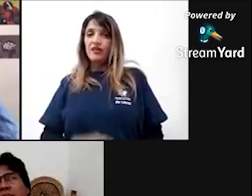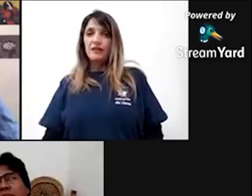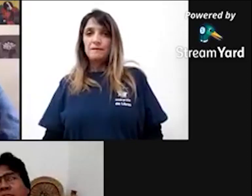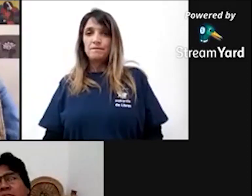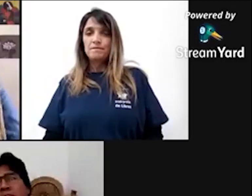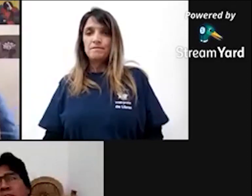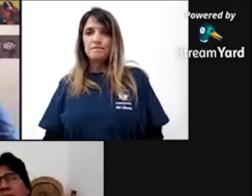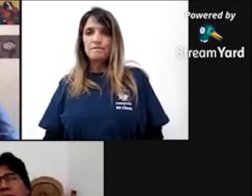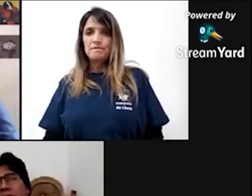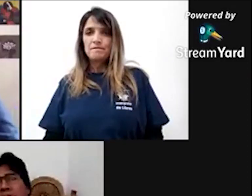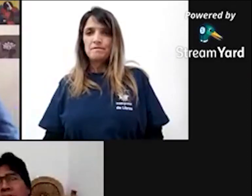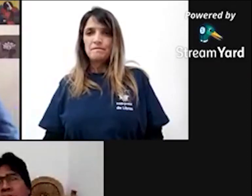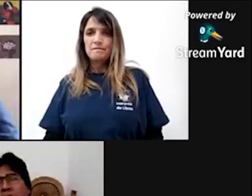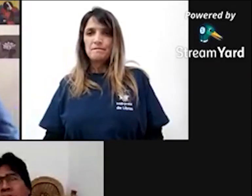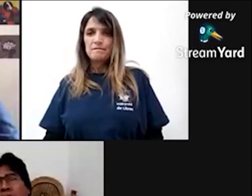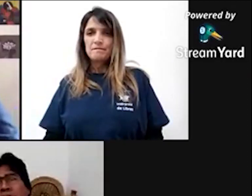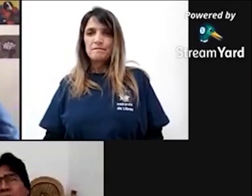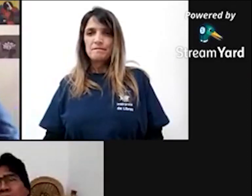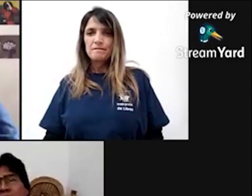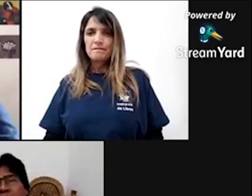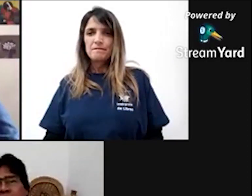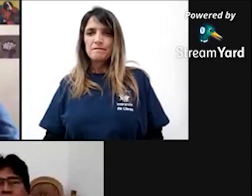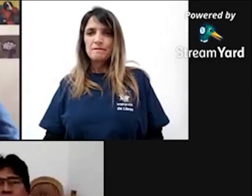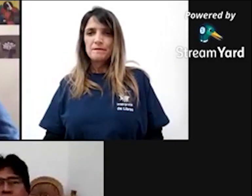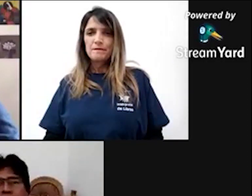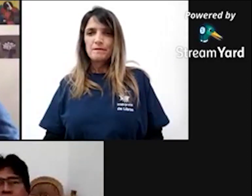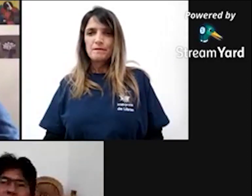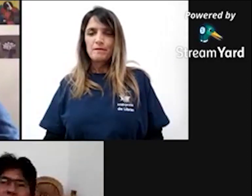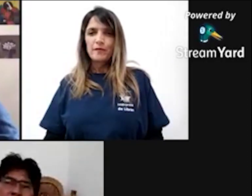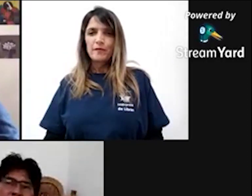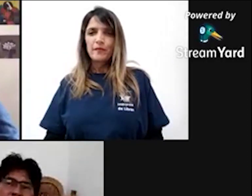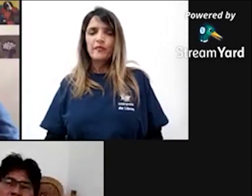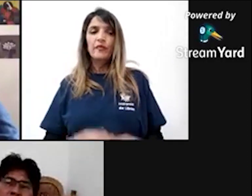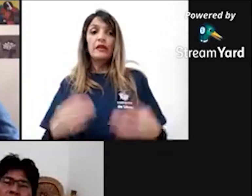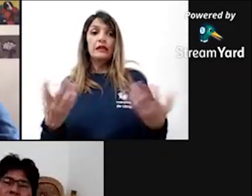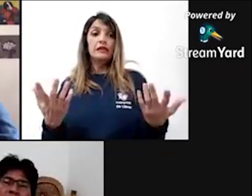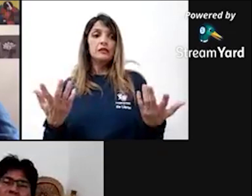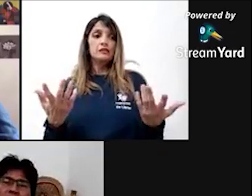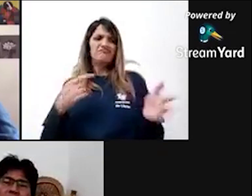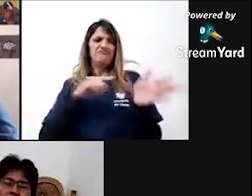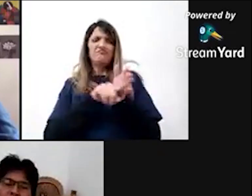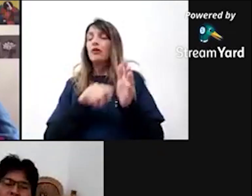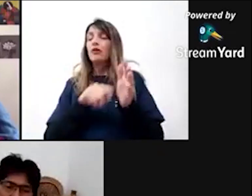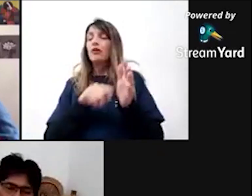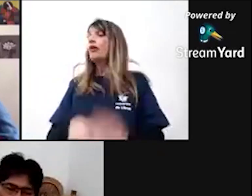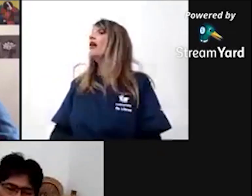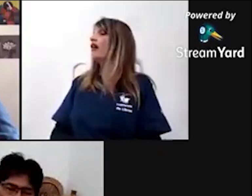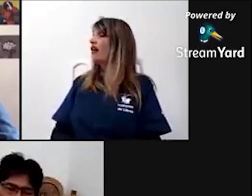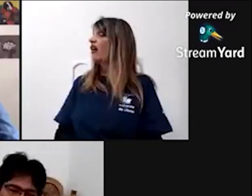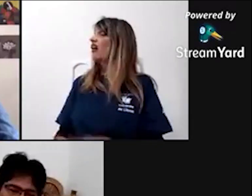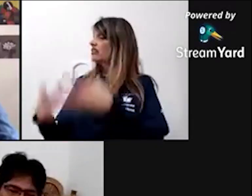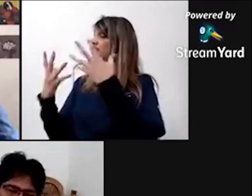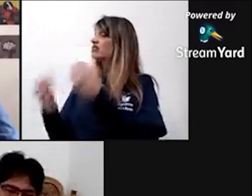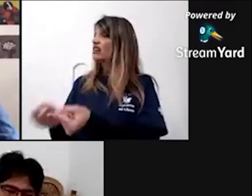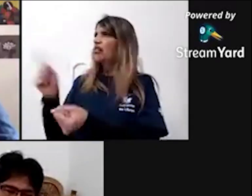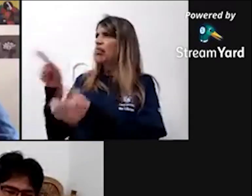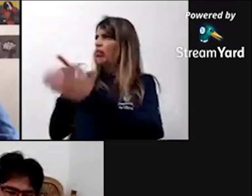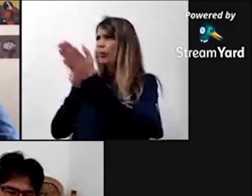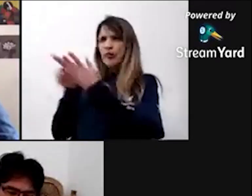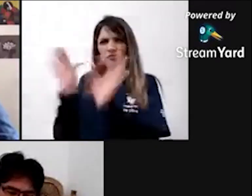gente se permite ouvir isso sem questionar, a gente está cometendo um